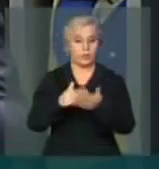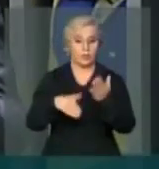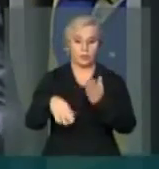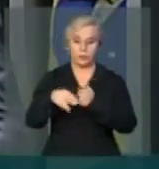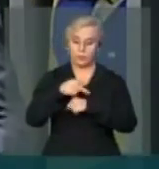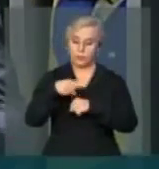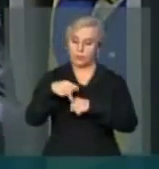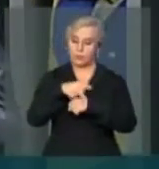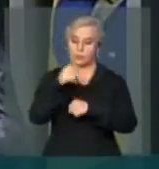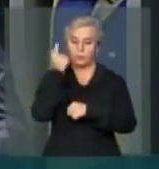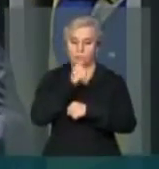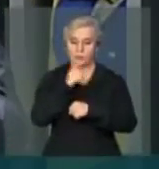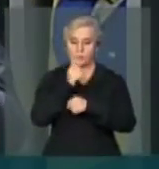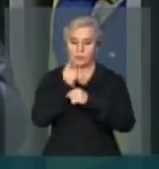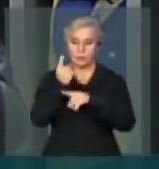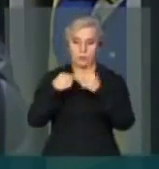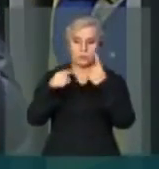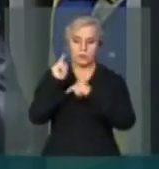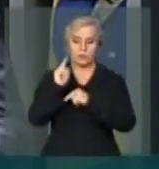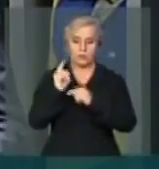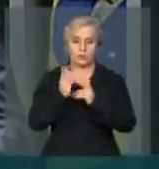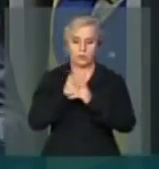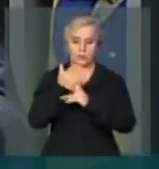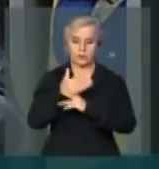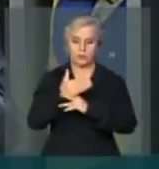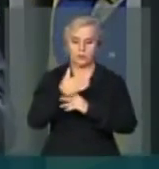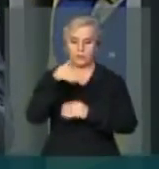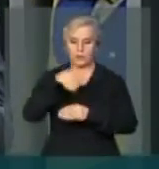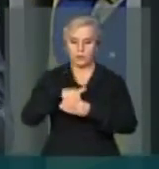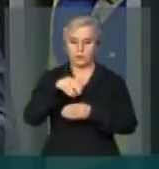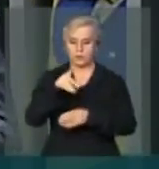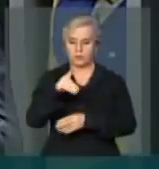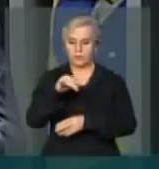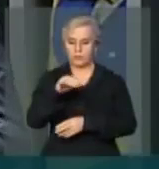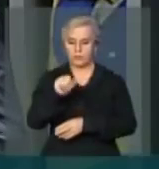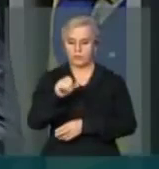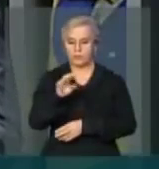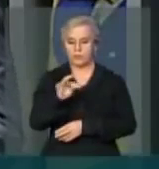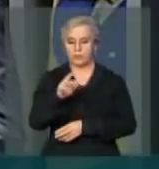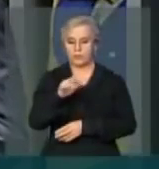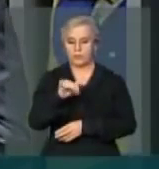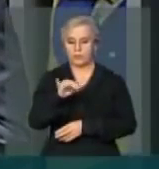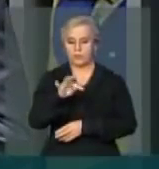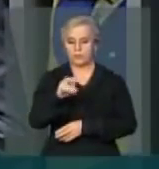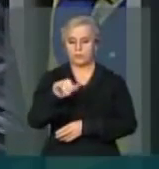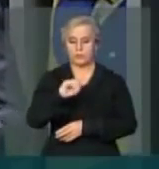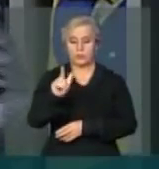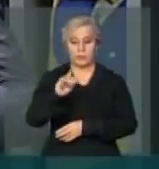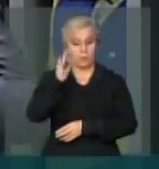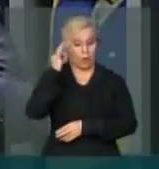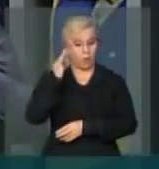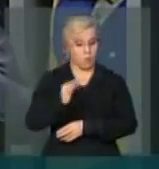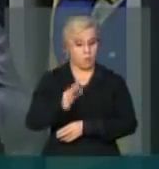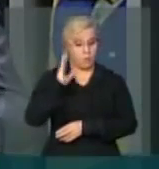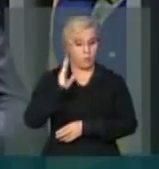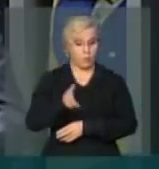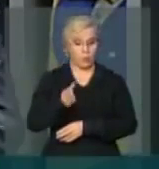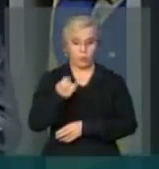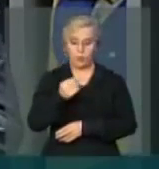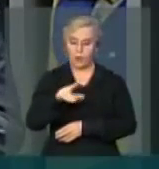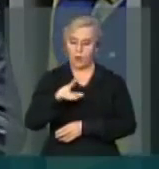foram assentados em cima do voto distrital puro ou distrital misto. Não há uma